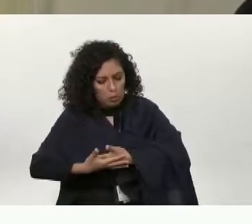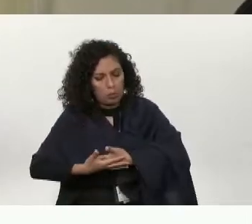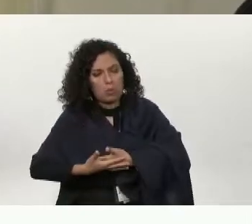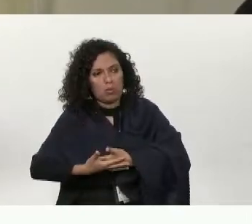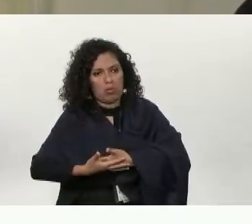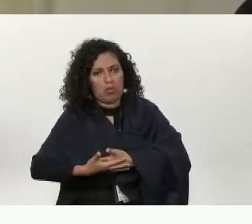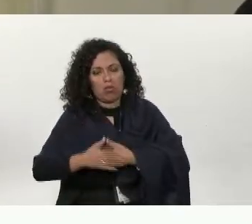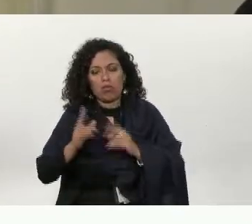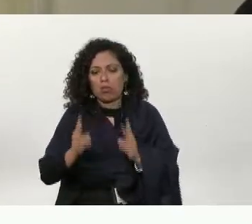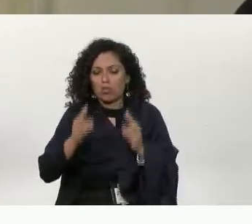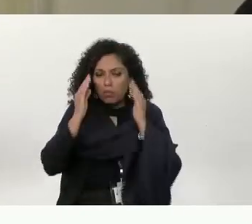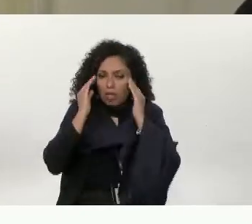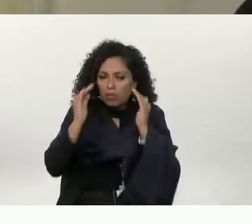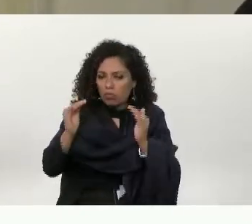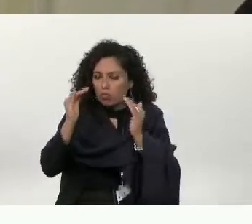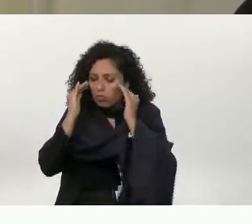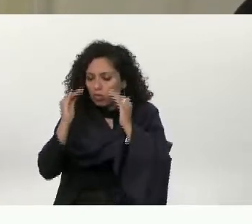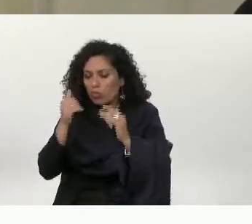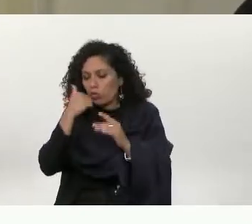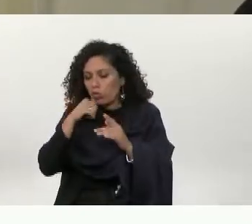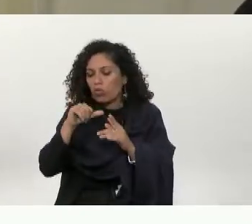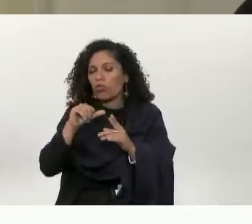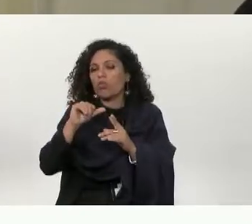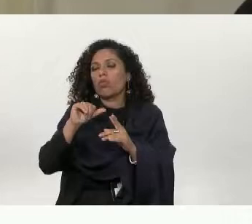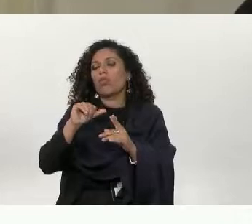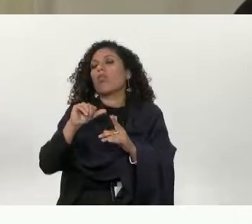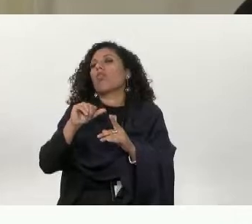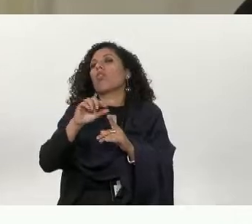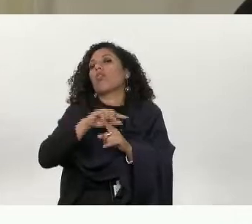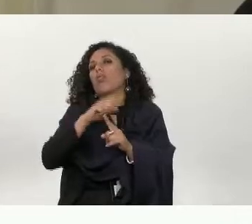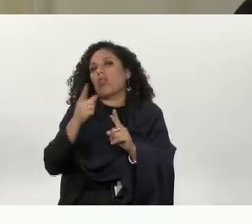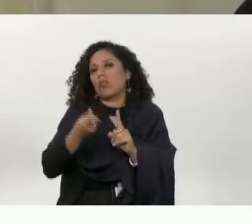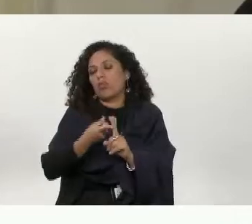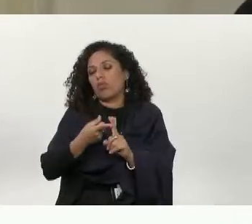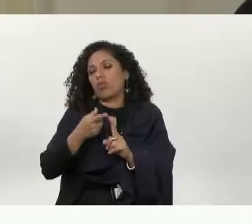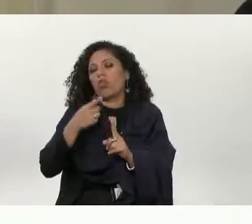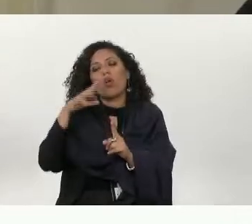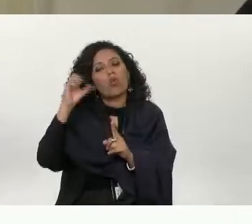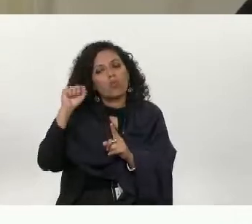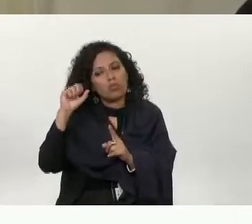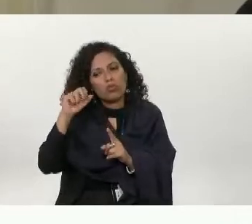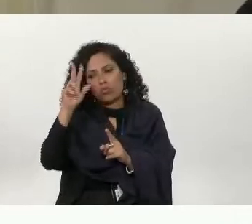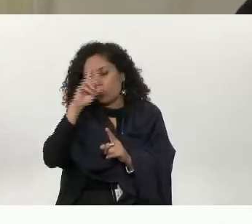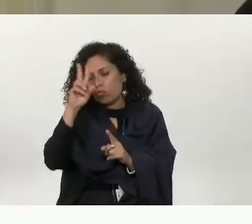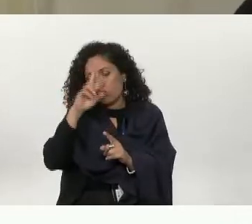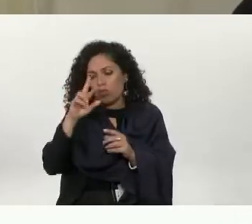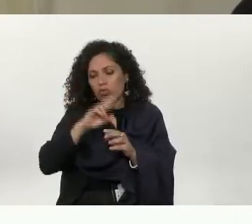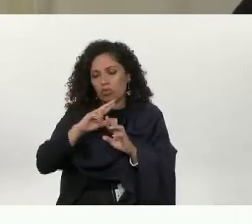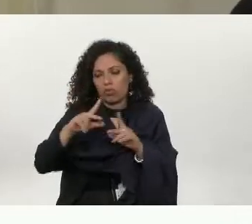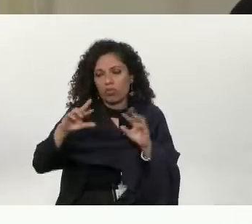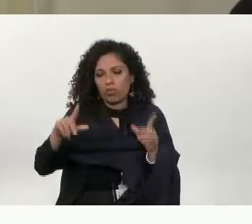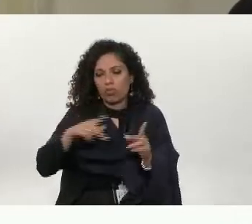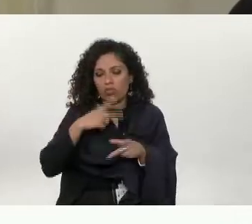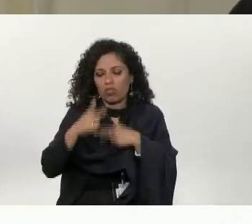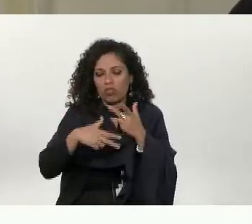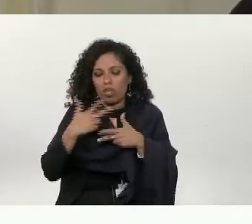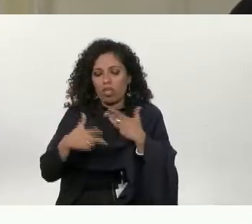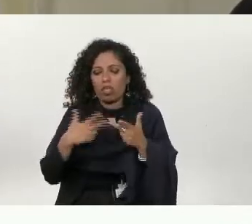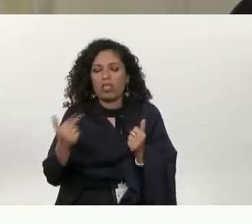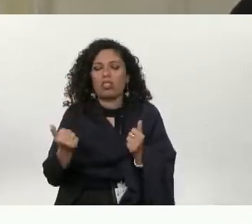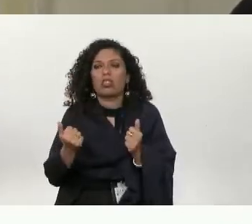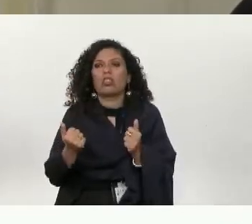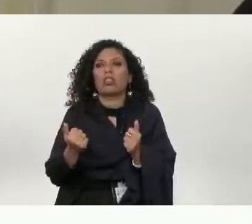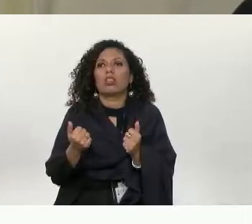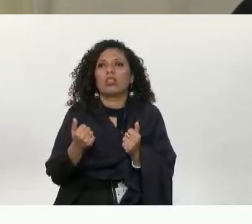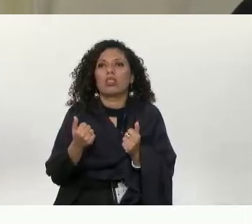respeitei a gestante como um todo, mas já ouvi muitas histórias dizendo que o paciente foi maltratada, na hora de fazer foi bom, agora não quer sentir dor.